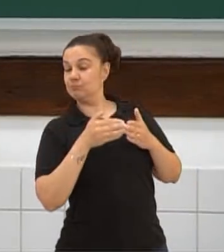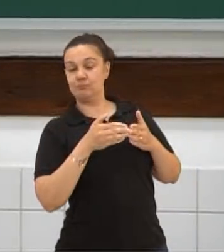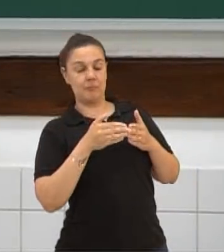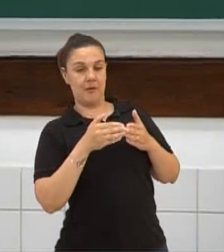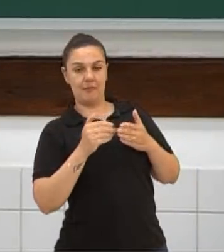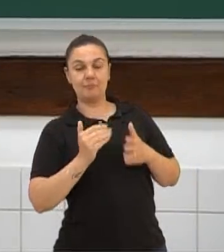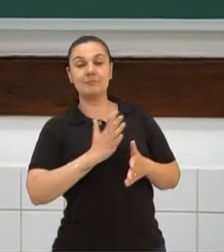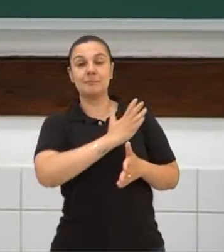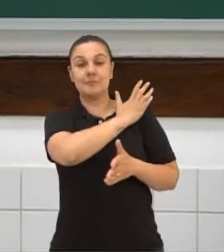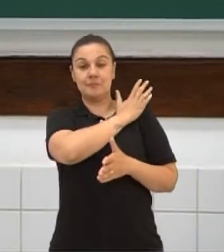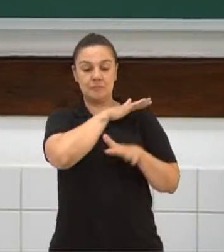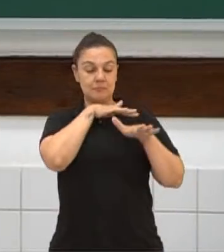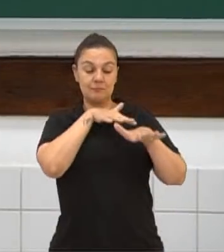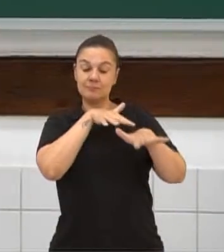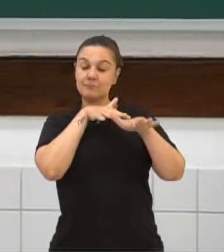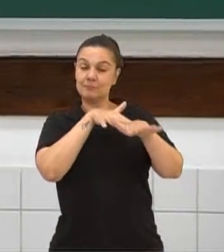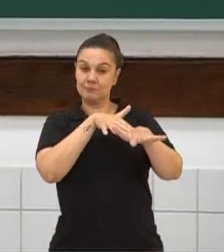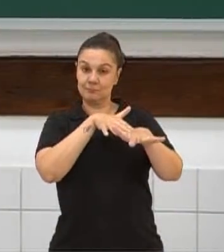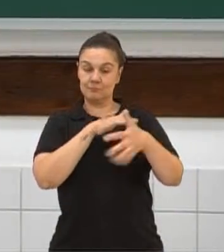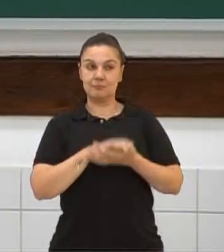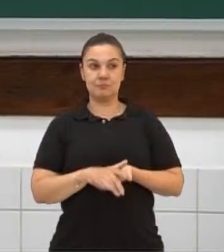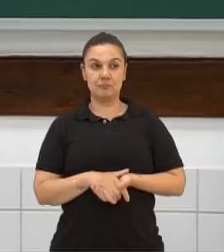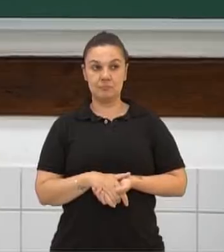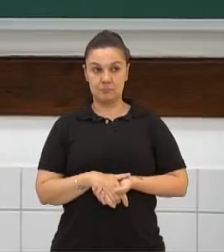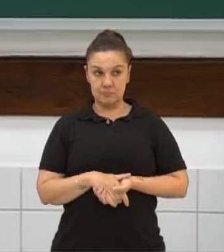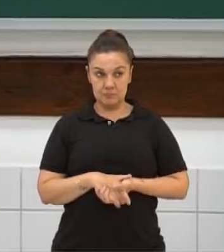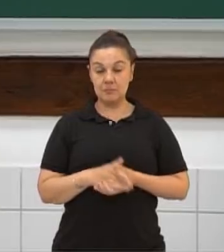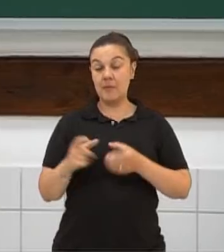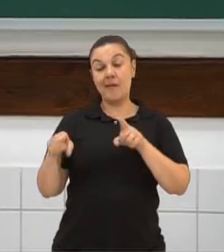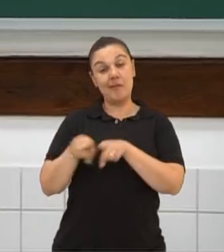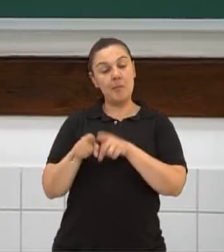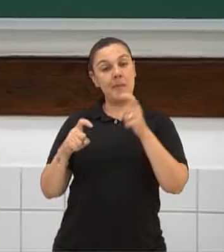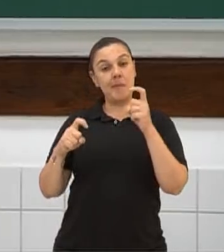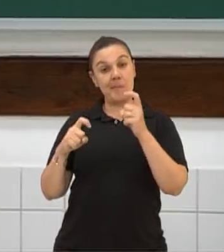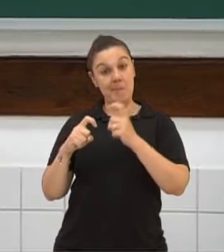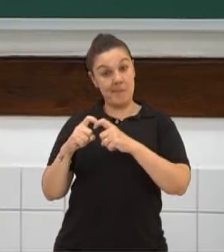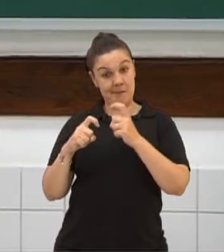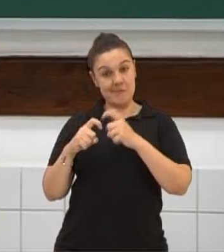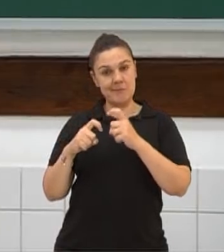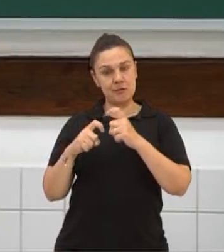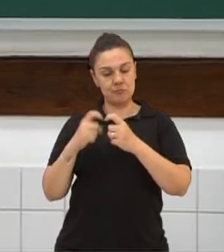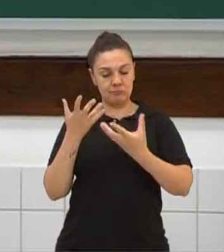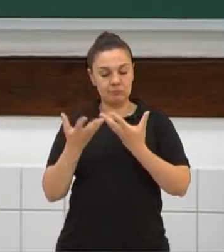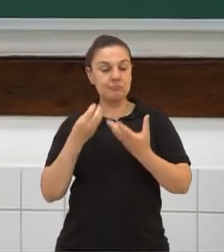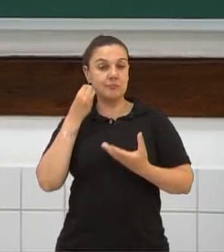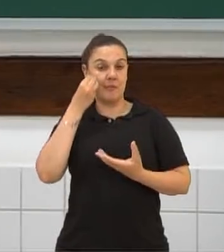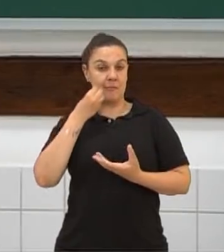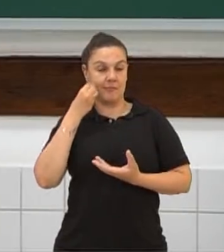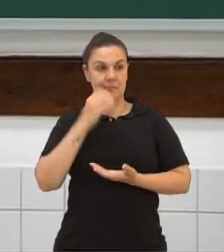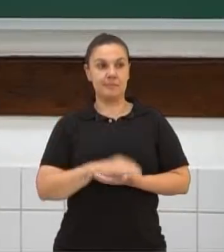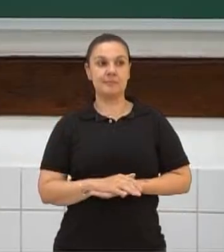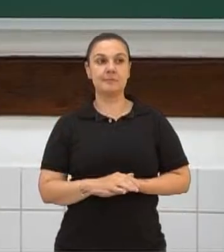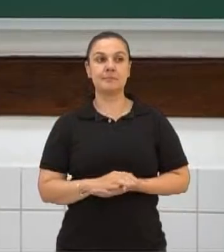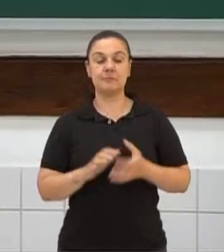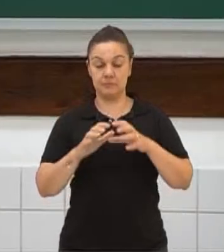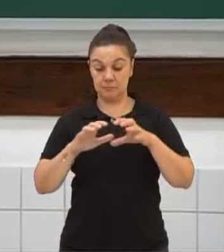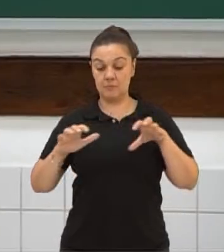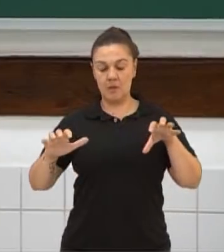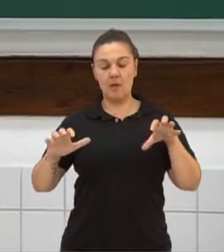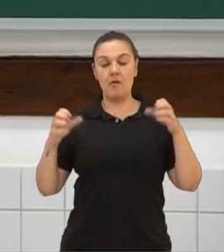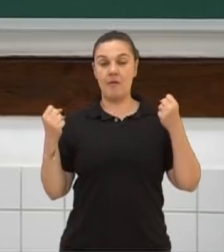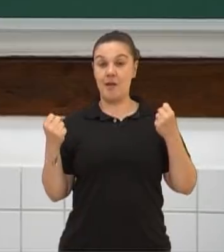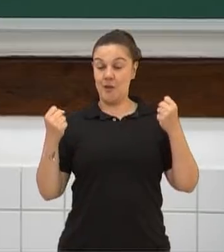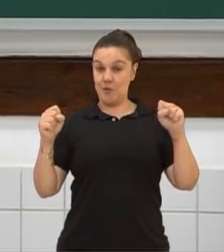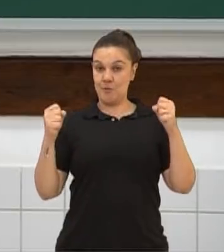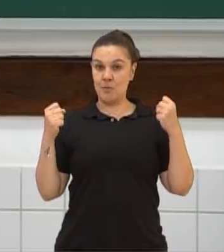ali atrelada às instituições da medicina e às instituições militares. Ou seja, a gente tinha educação